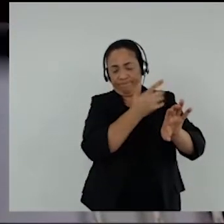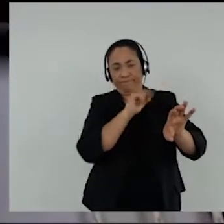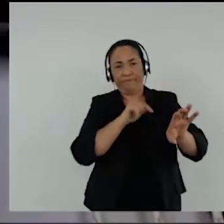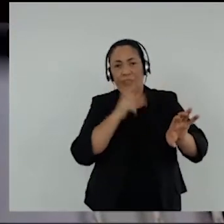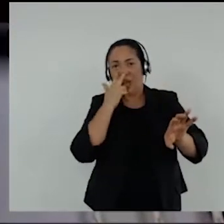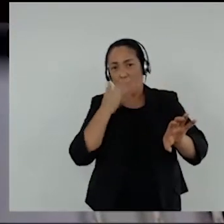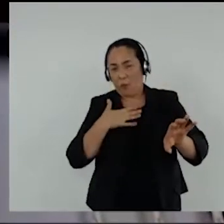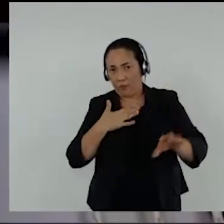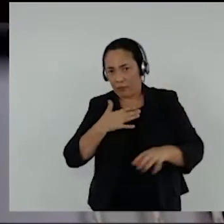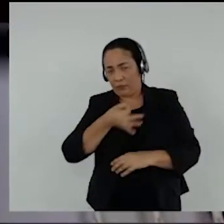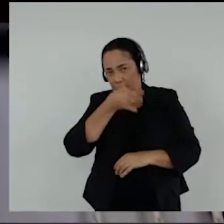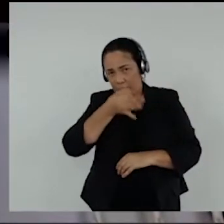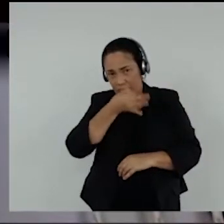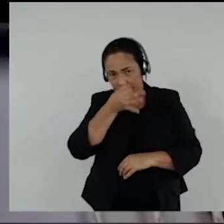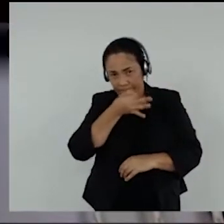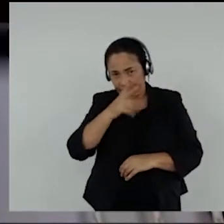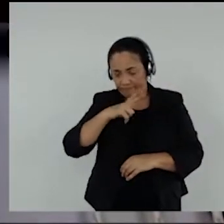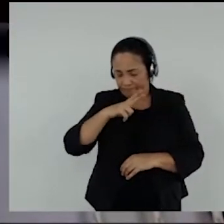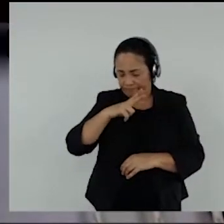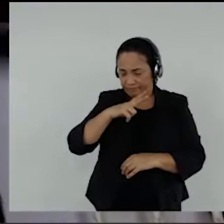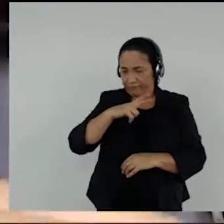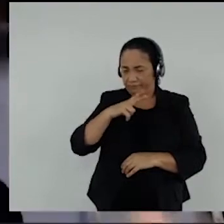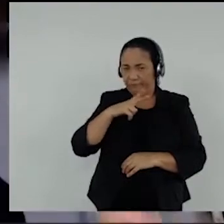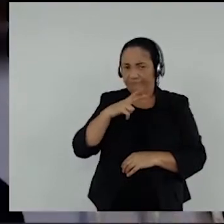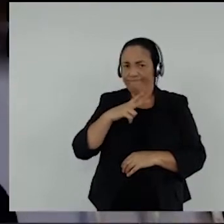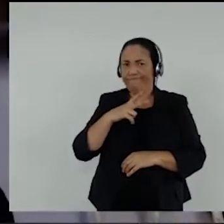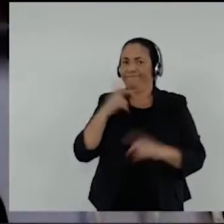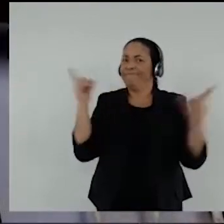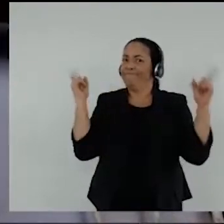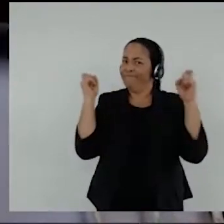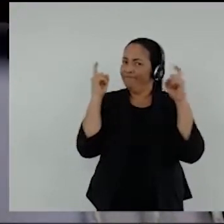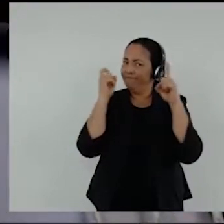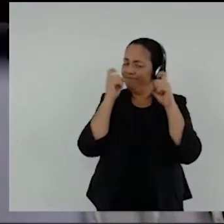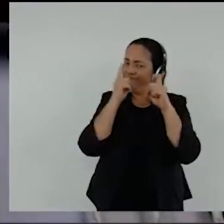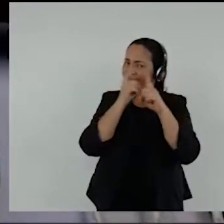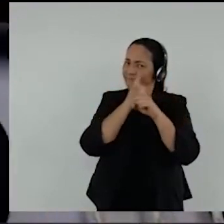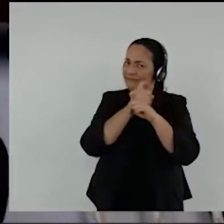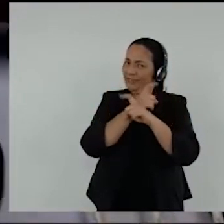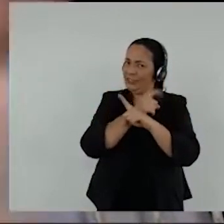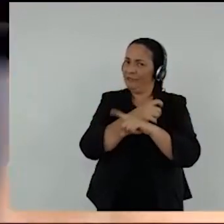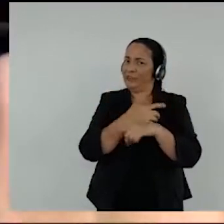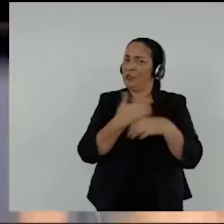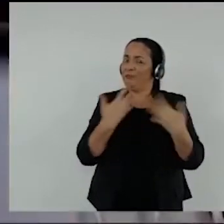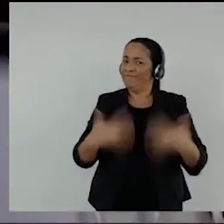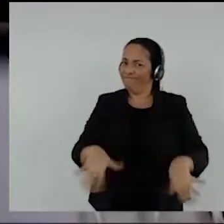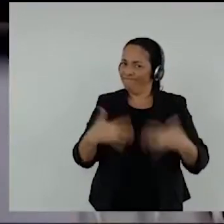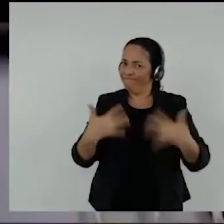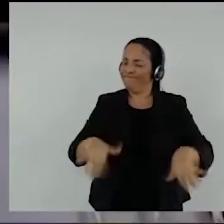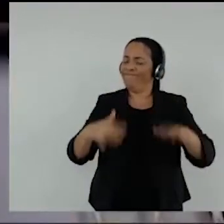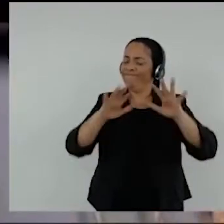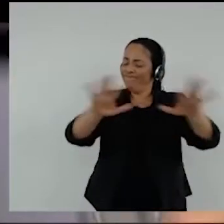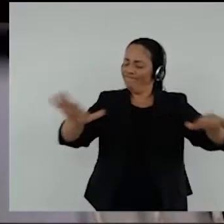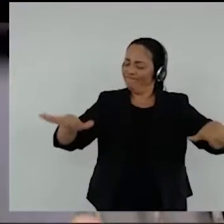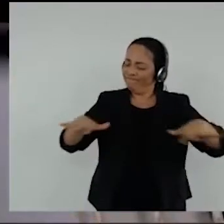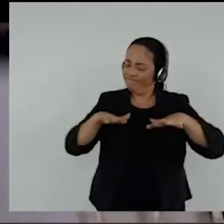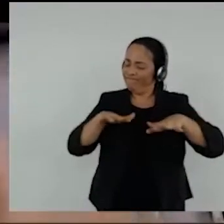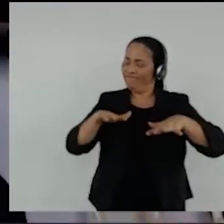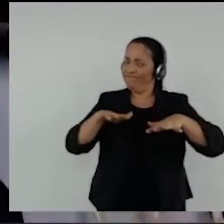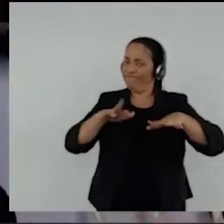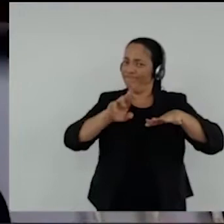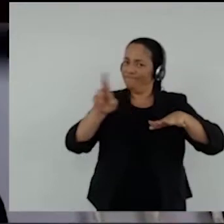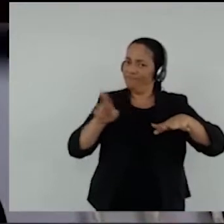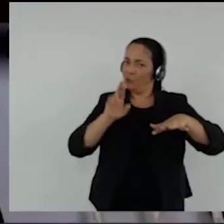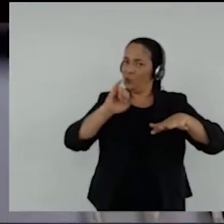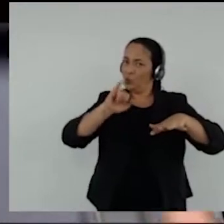eu pessoalmente acho complicadíssima a realização de um júri inteiramente virtual. Eu acho que não há